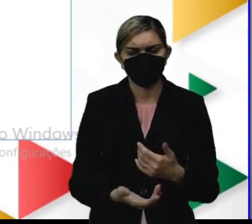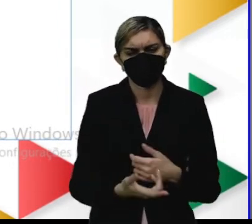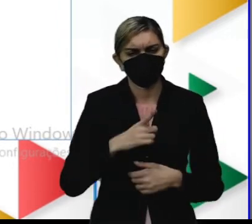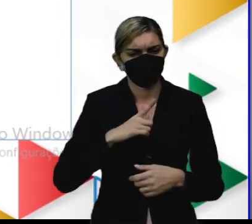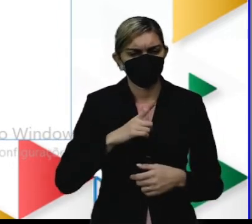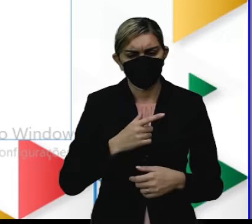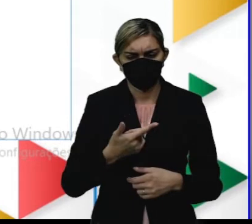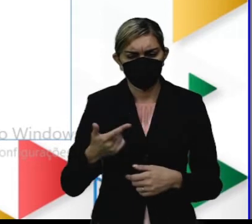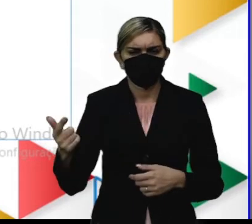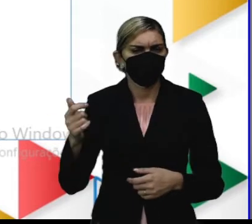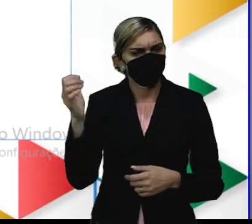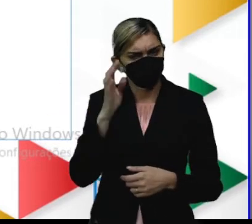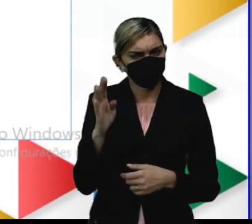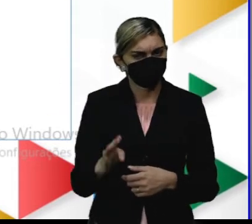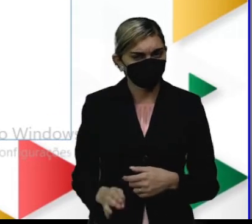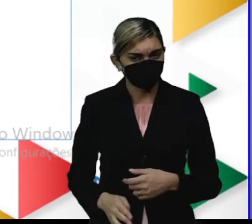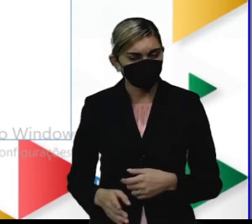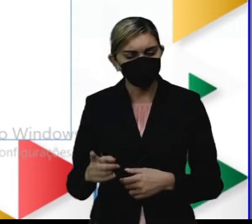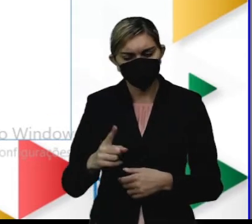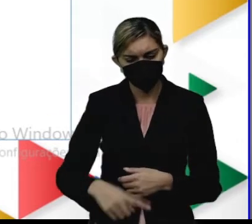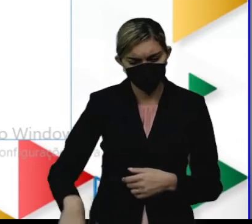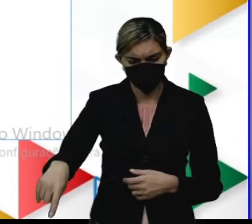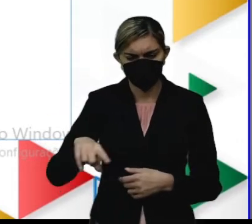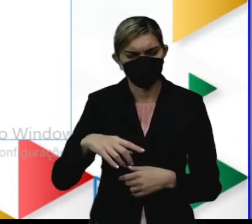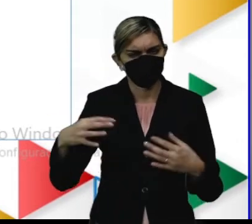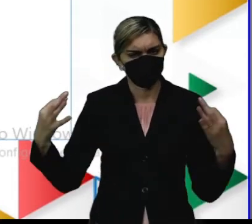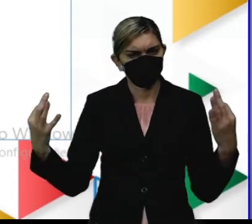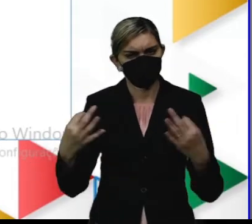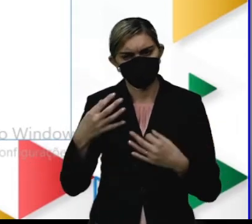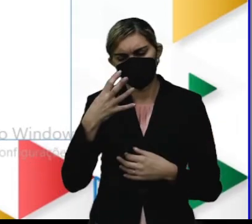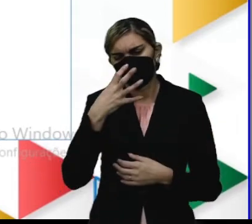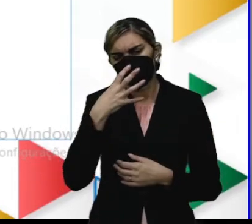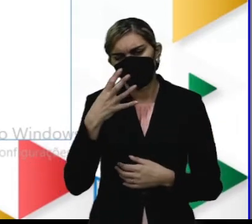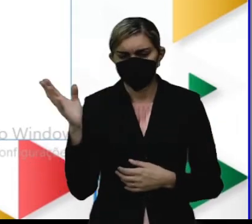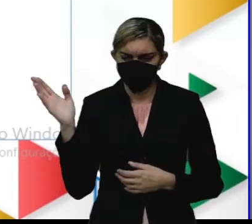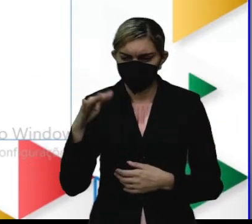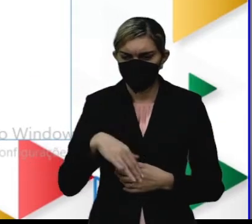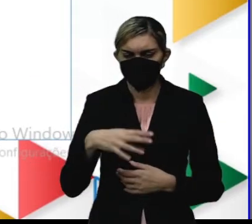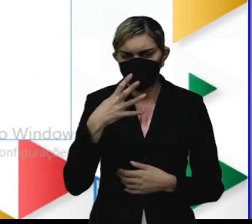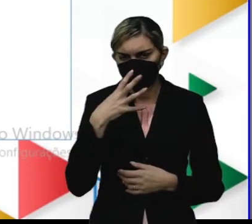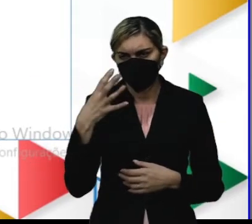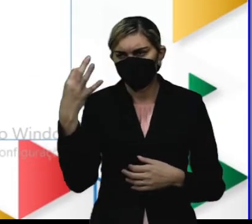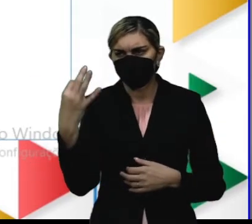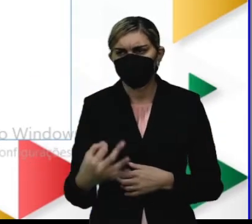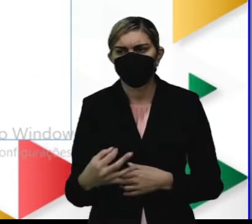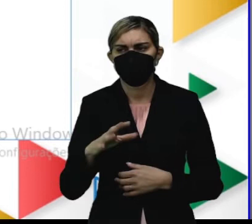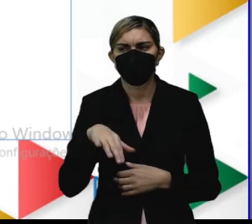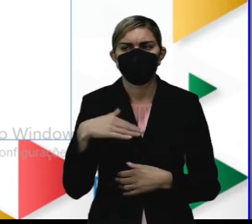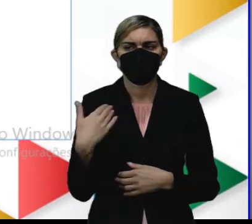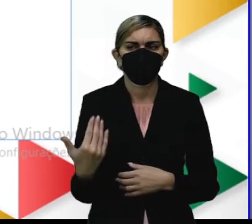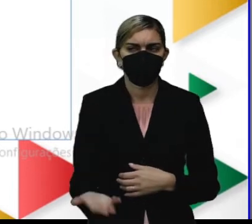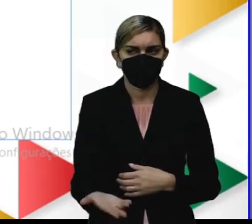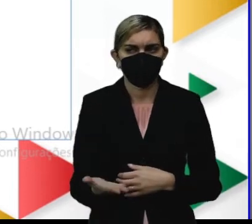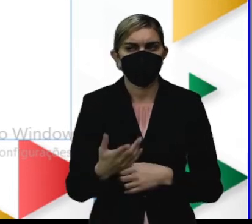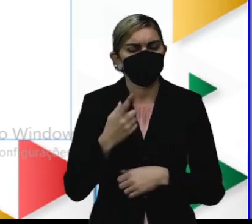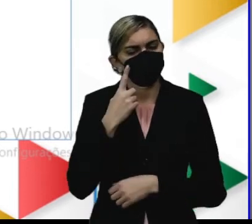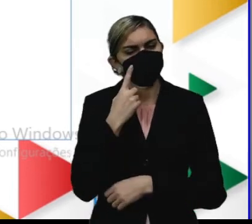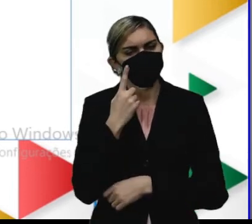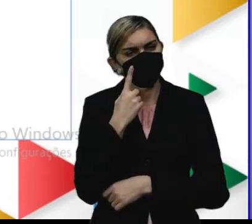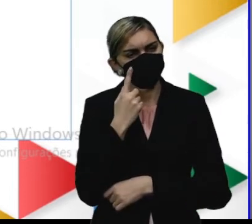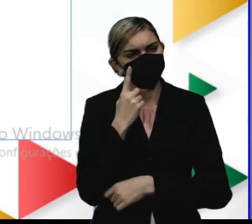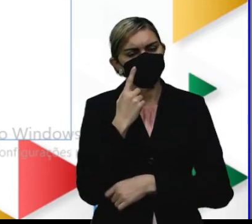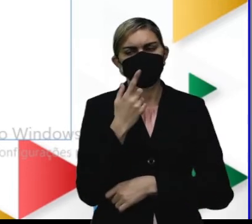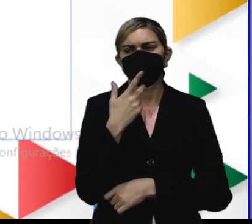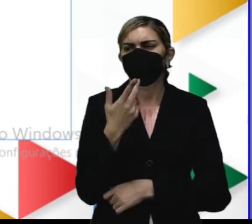o restante são brasileiros, com as nossas obras belíssimas. Bora ver qual que está correto, professor? Ora, professora, a